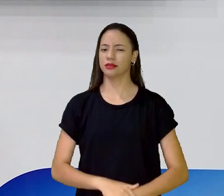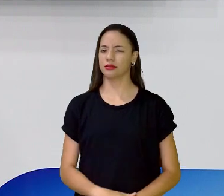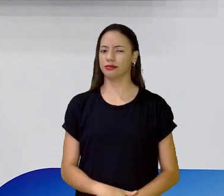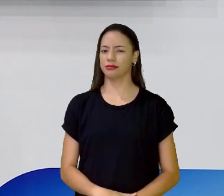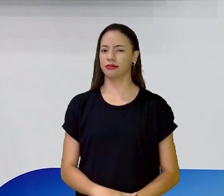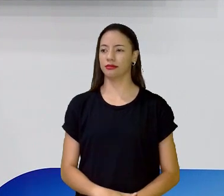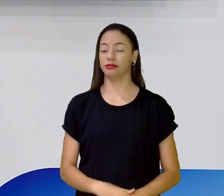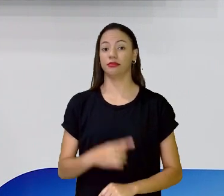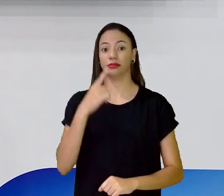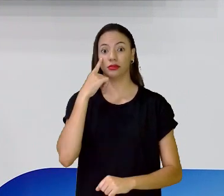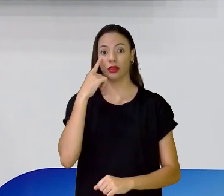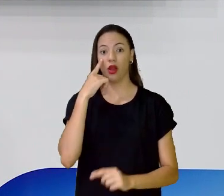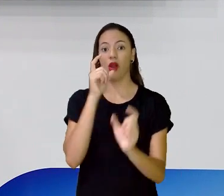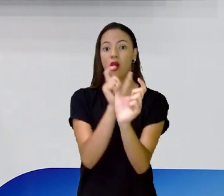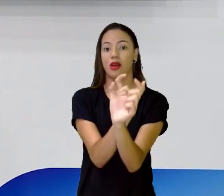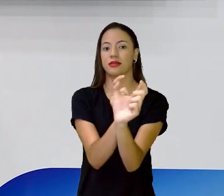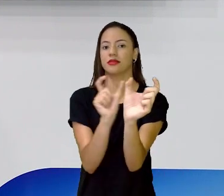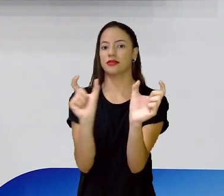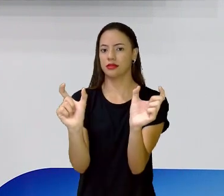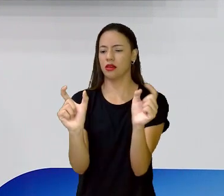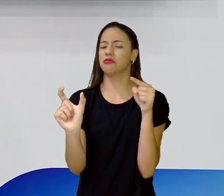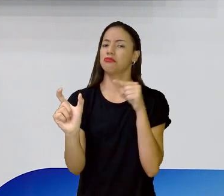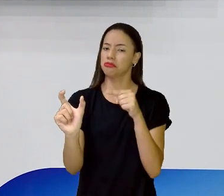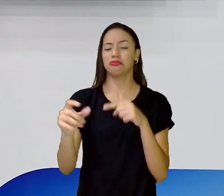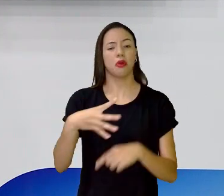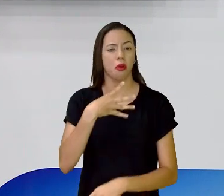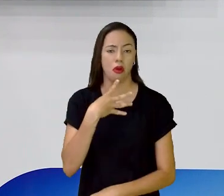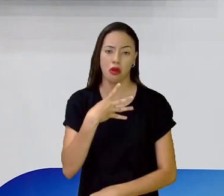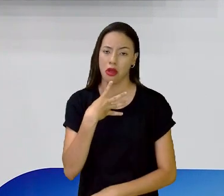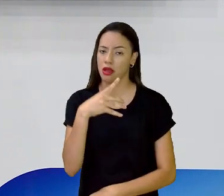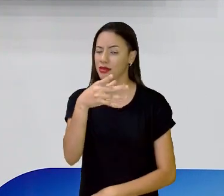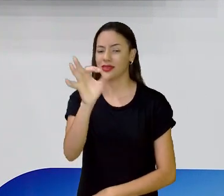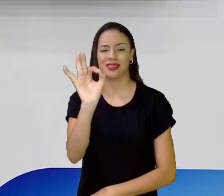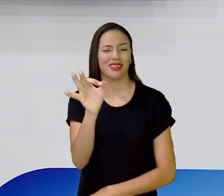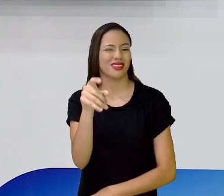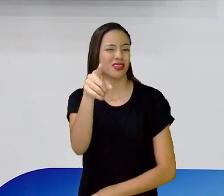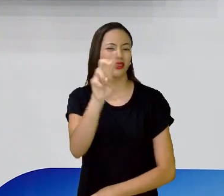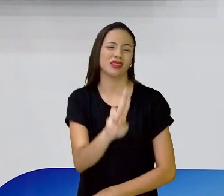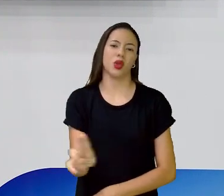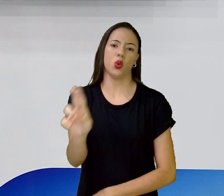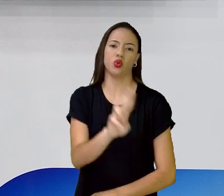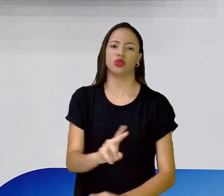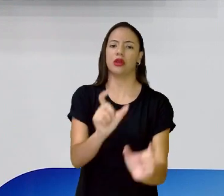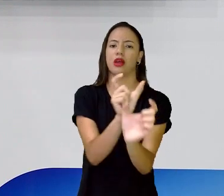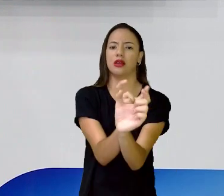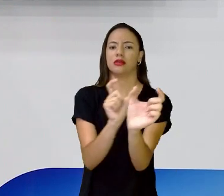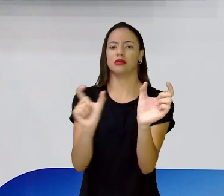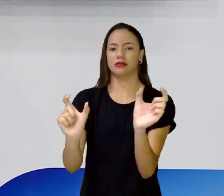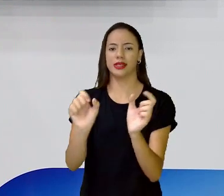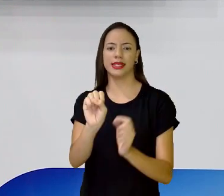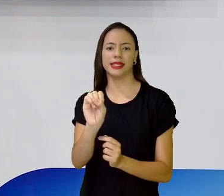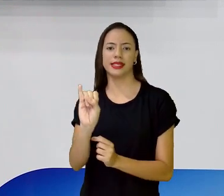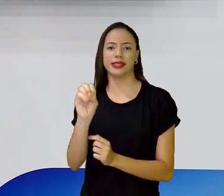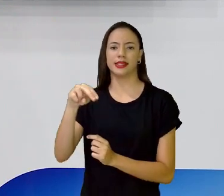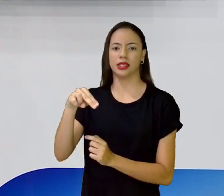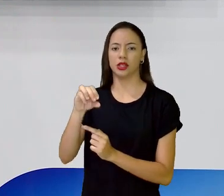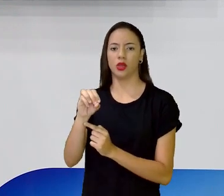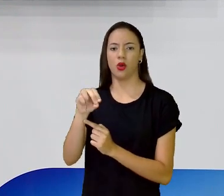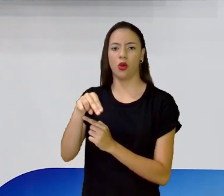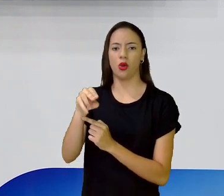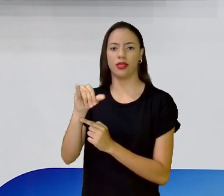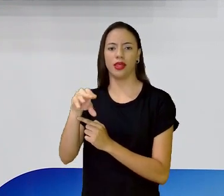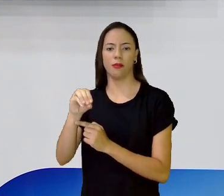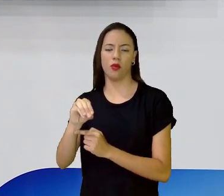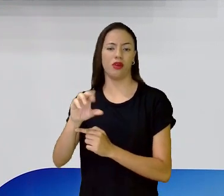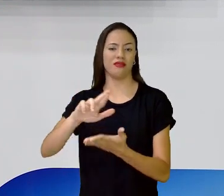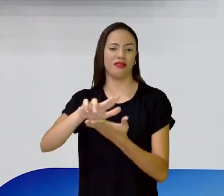O sinônimo, com certeza você conhece, com certeza você utiliza o sinônimo dessa palavra em várias frases,